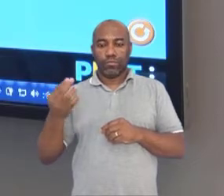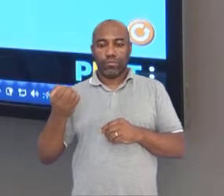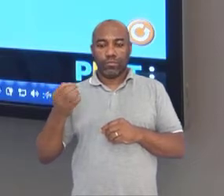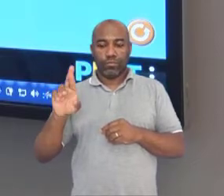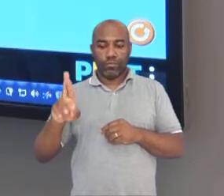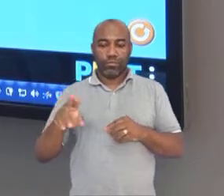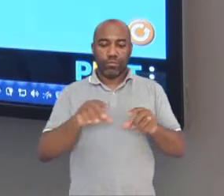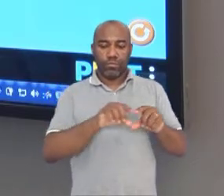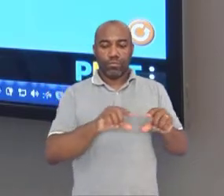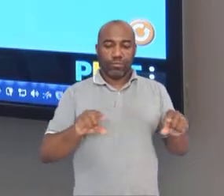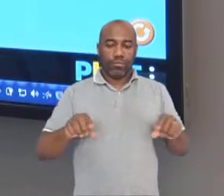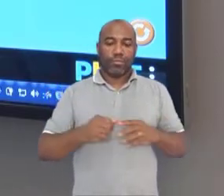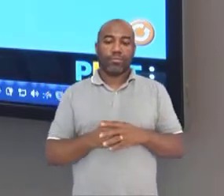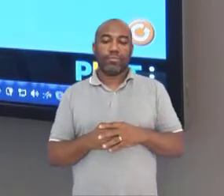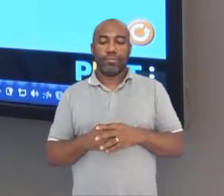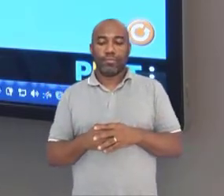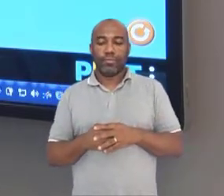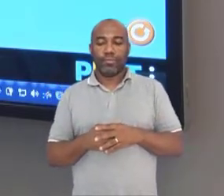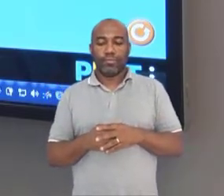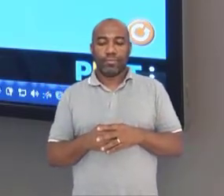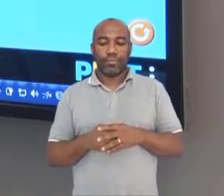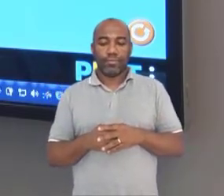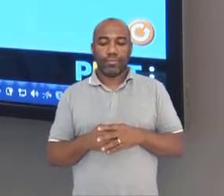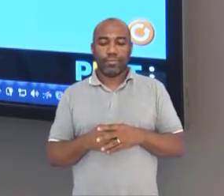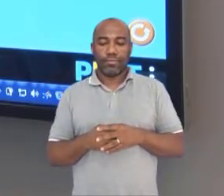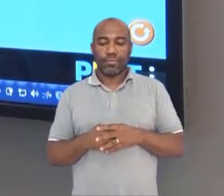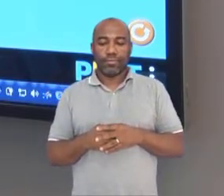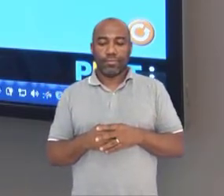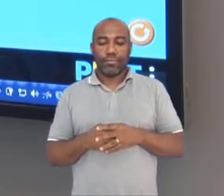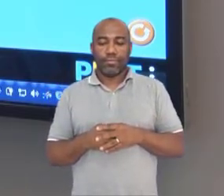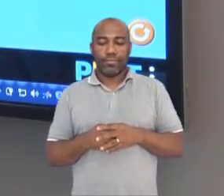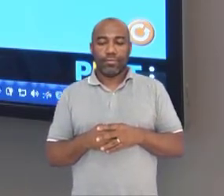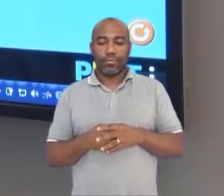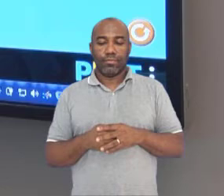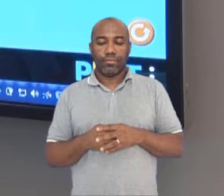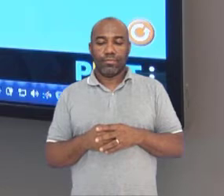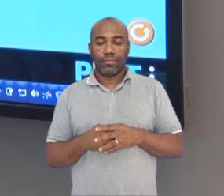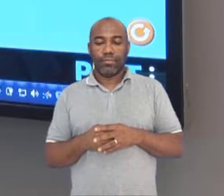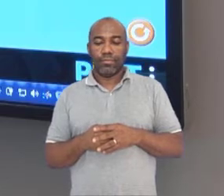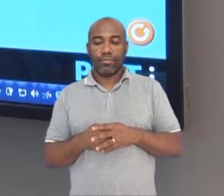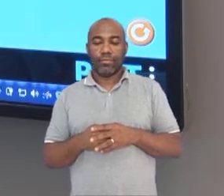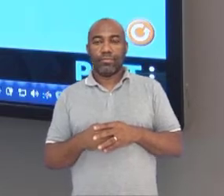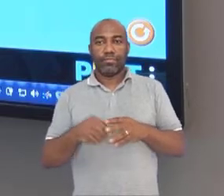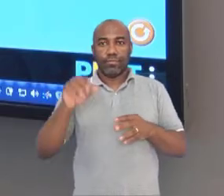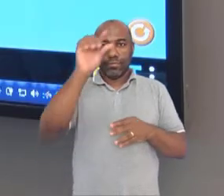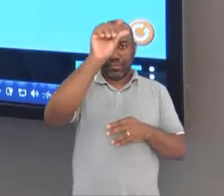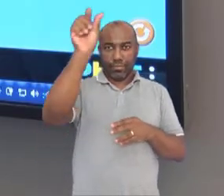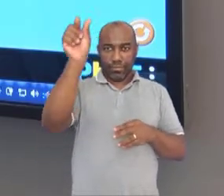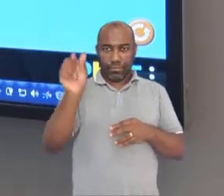tudo bem? Vamos fechar o circuito aqui.